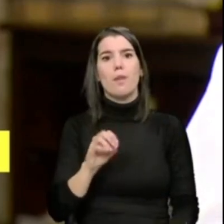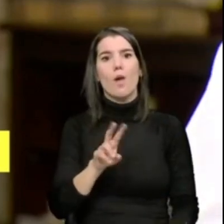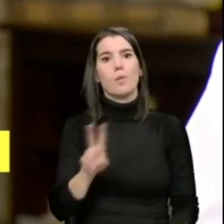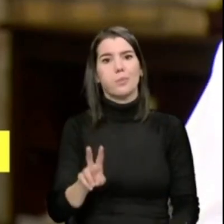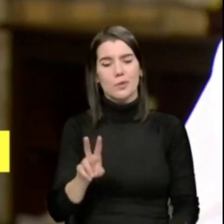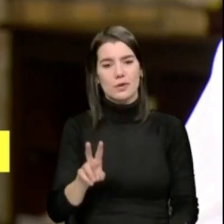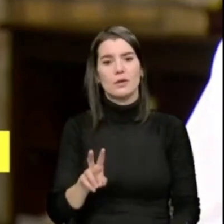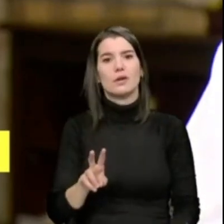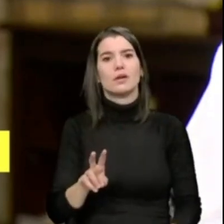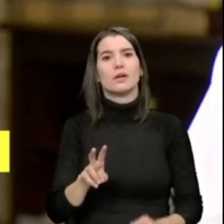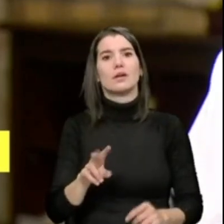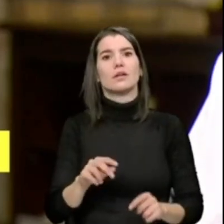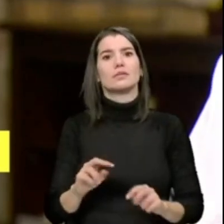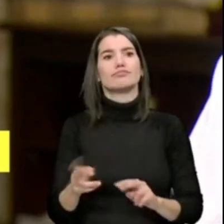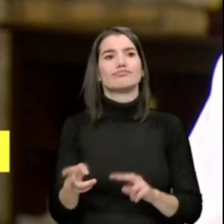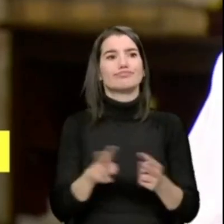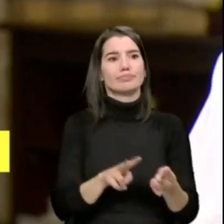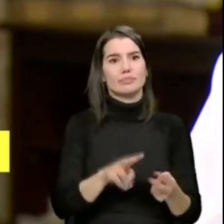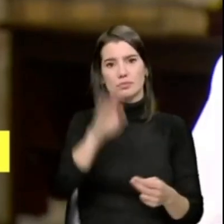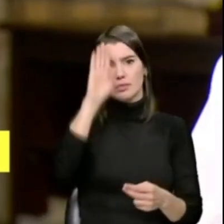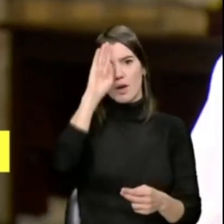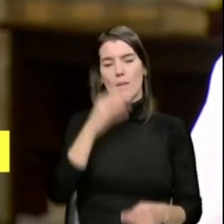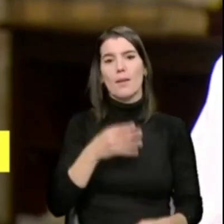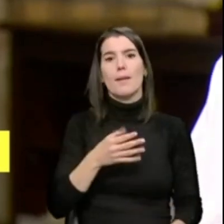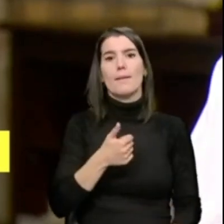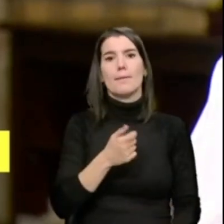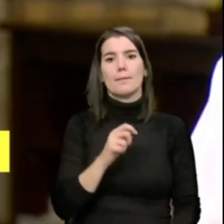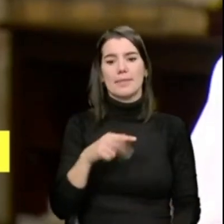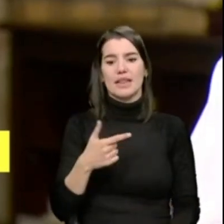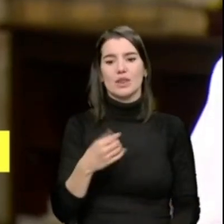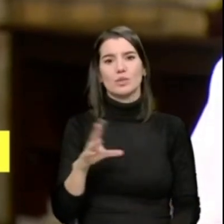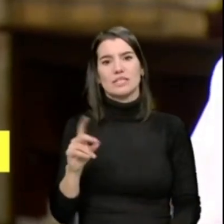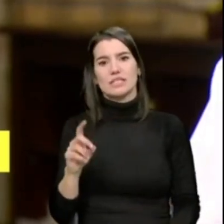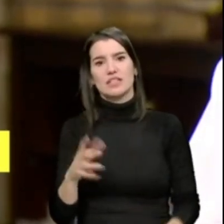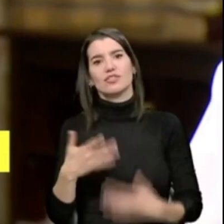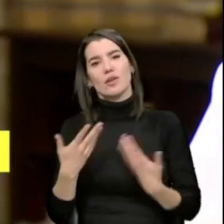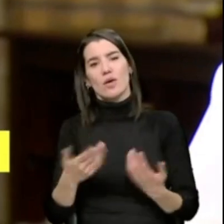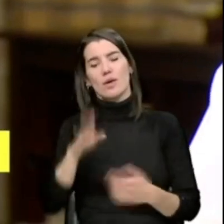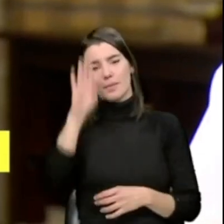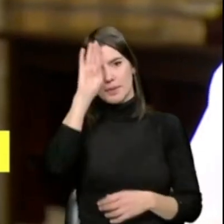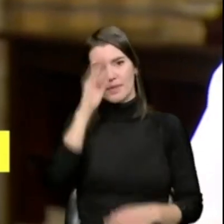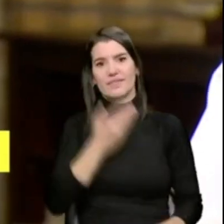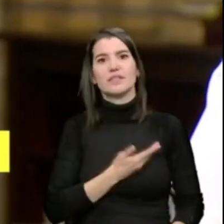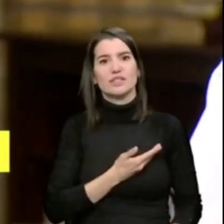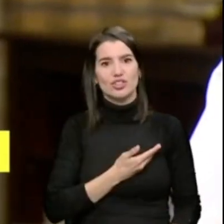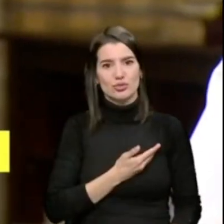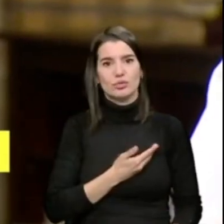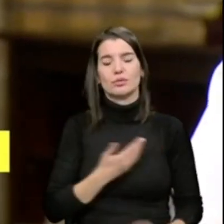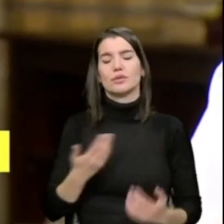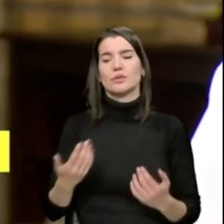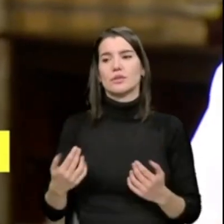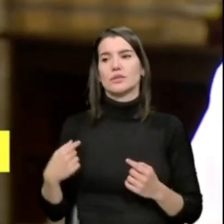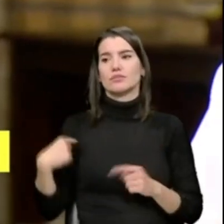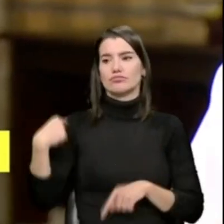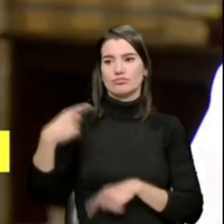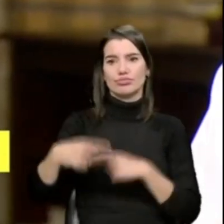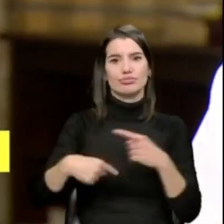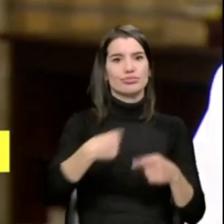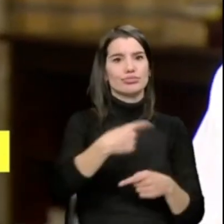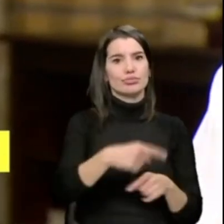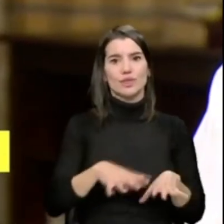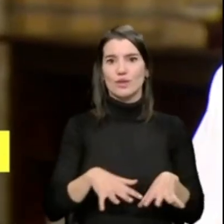traduzida depois por Papa Bento XVI e hoje em dia com o Papa Francisco. Ou seja, tem havido uma